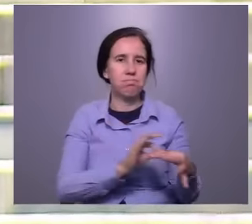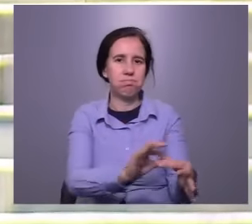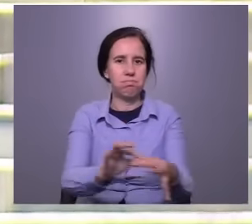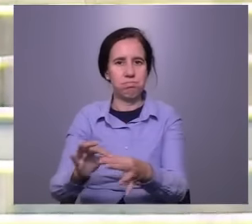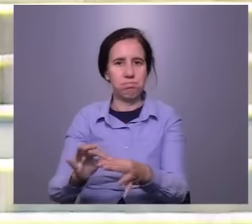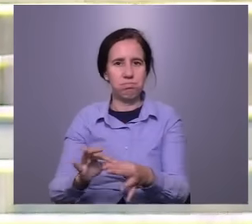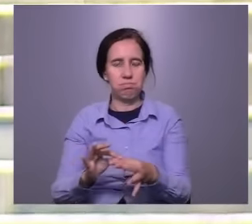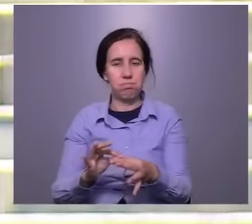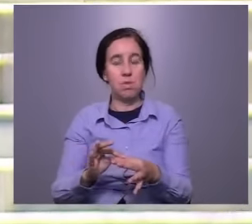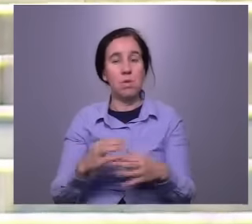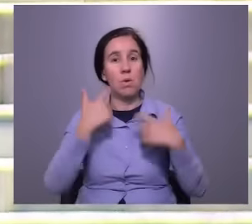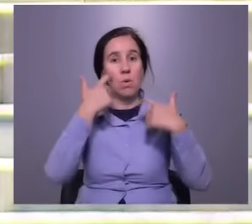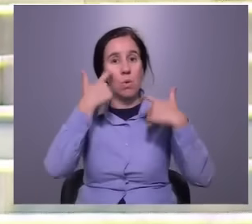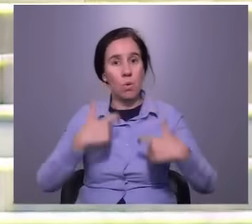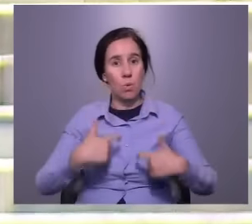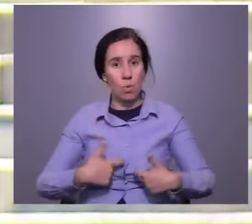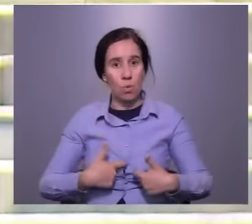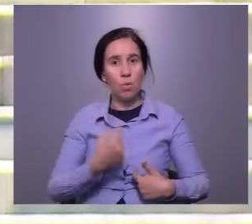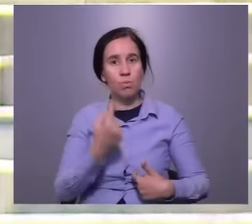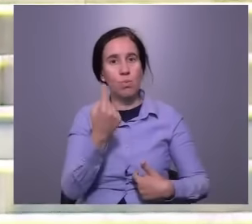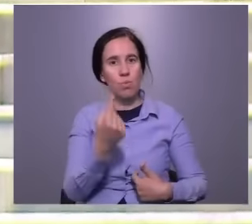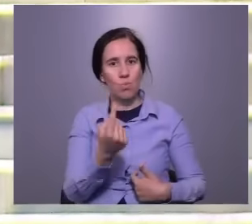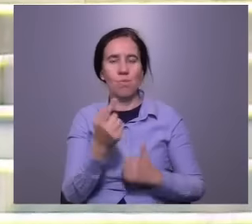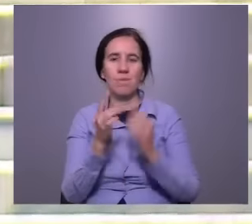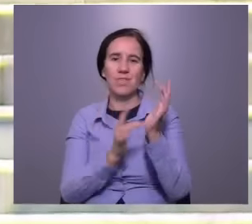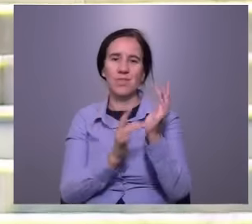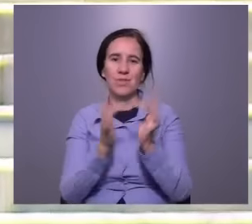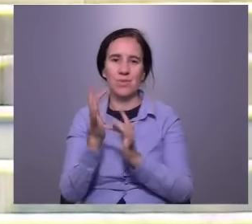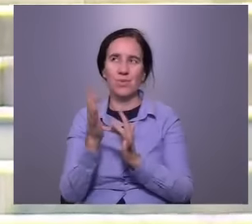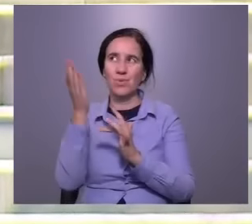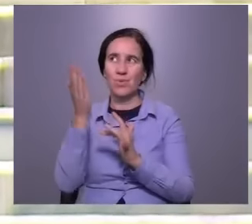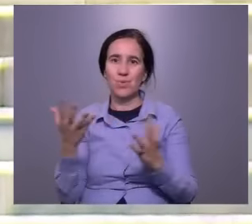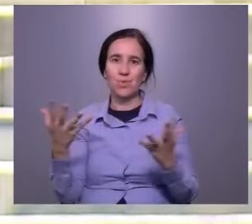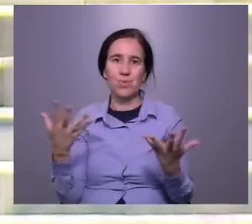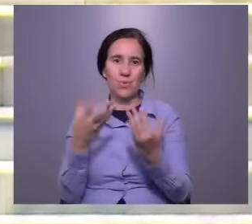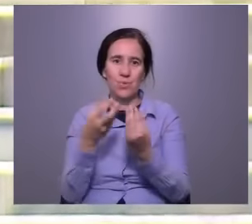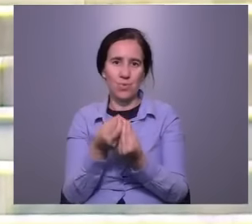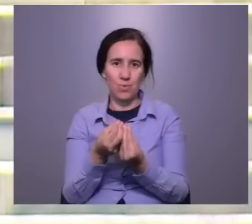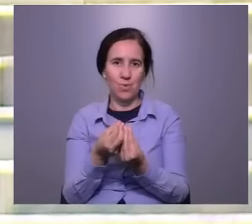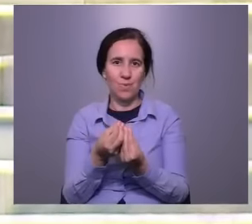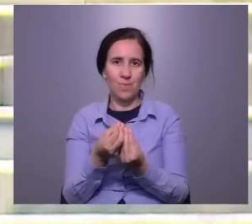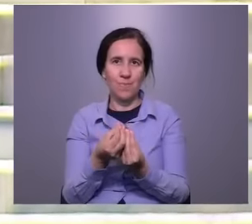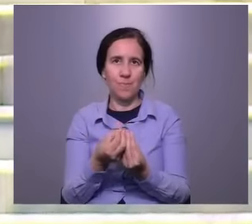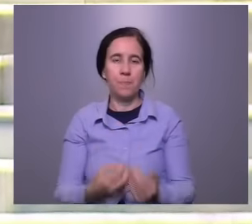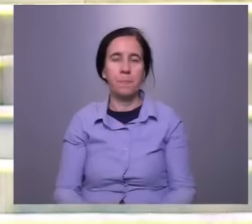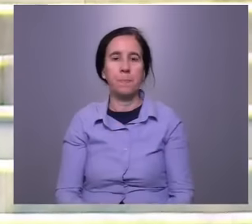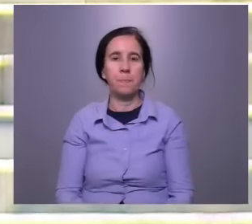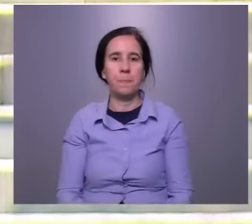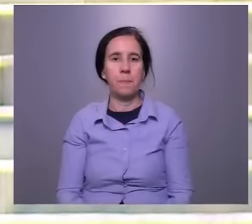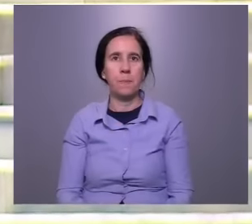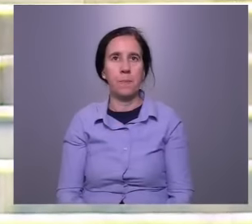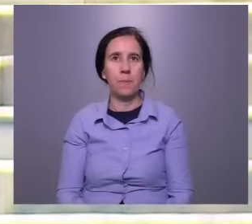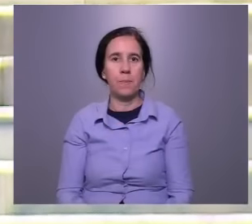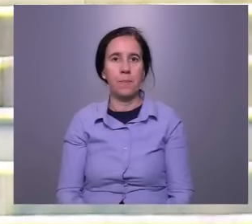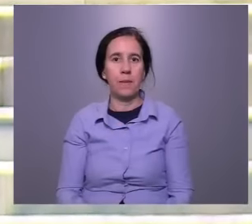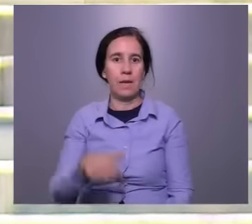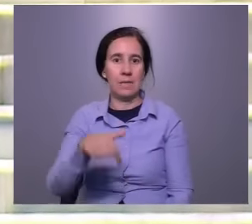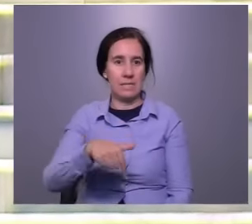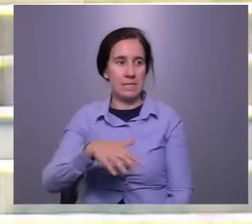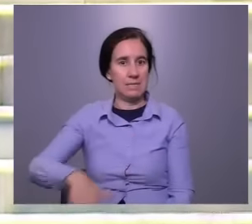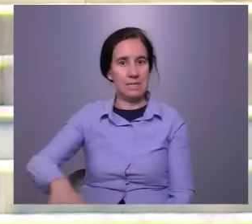O alimento mais excelso que agora comungamos faz de nós um povo, faz